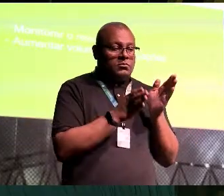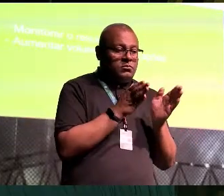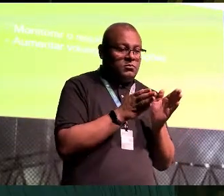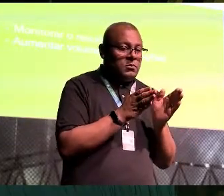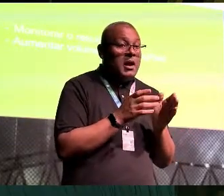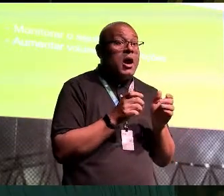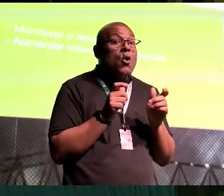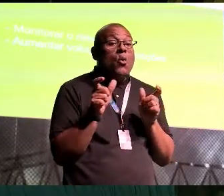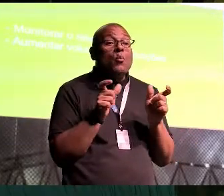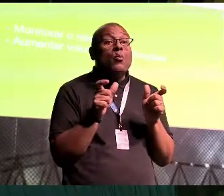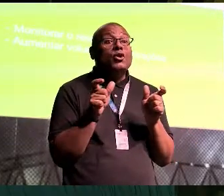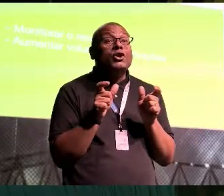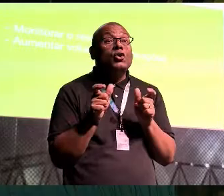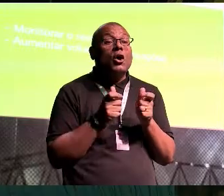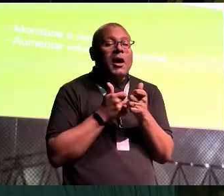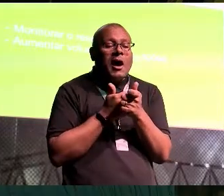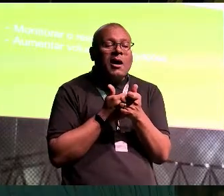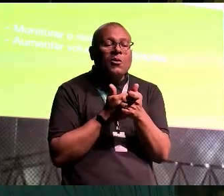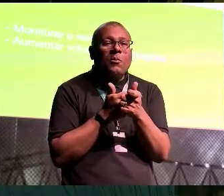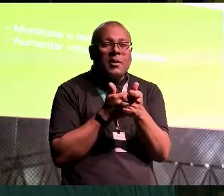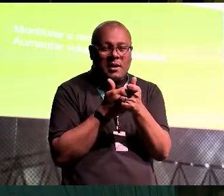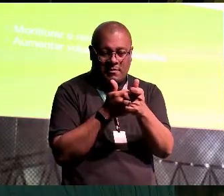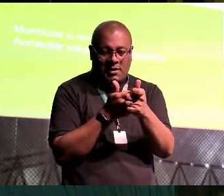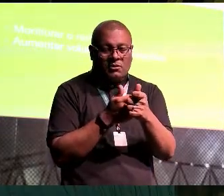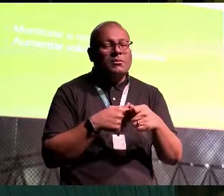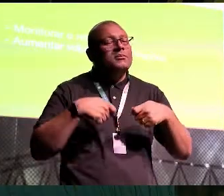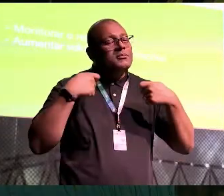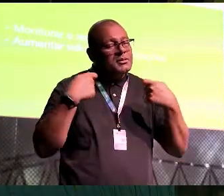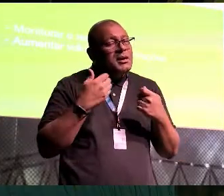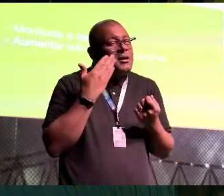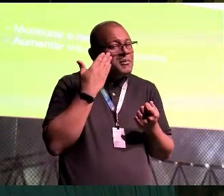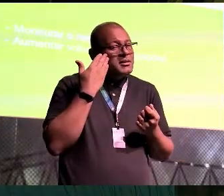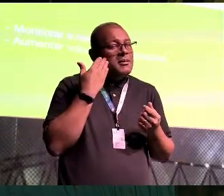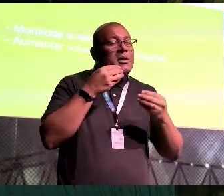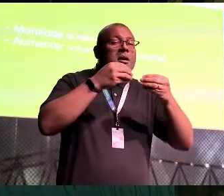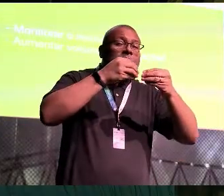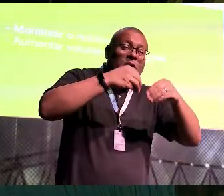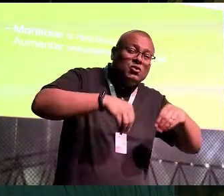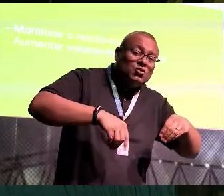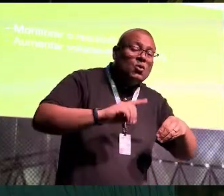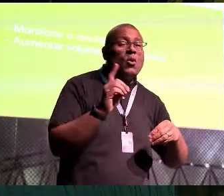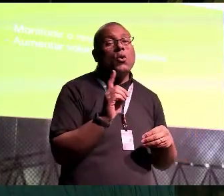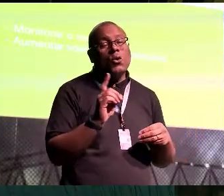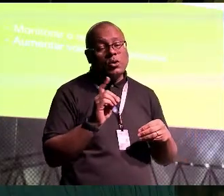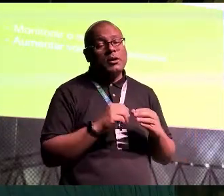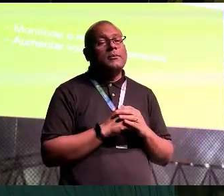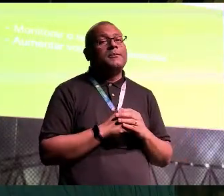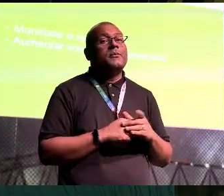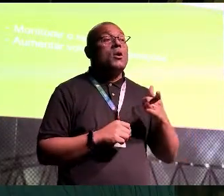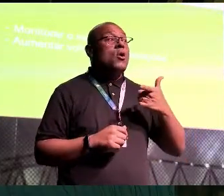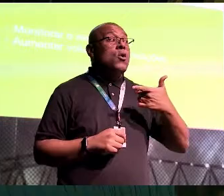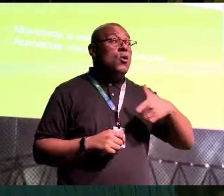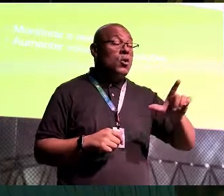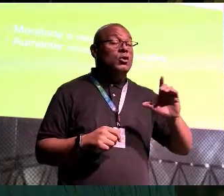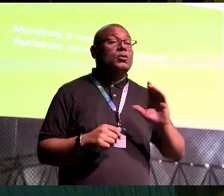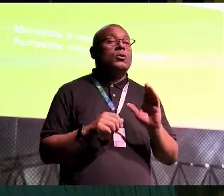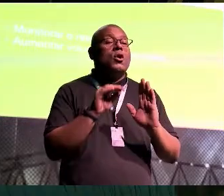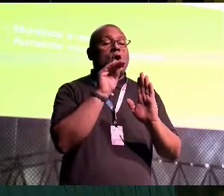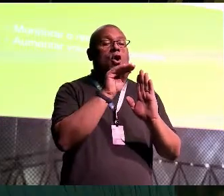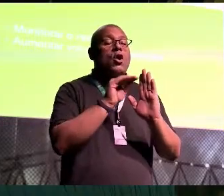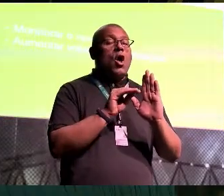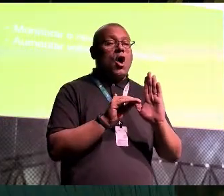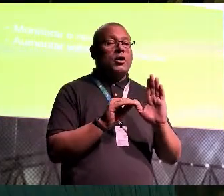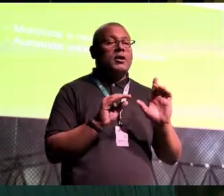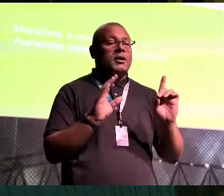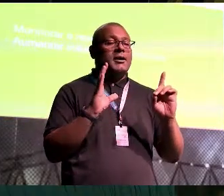o monitoramento. Depois que a gente liga a feature toggle, a gente tem que monitorar, né, para ver se tem algum efeito colateral que foi causado ou não. E a gente usa logs para isso, ou